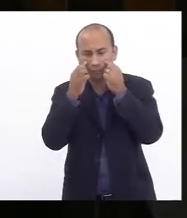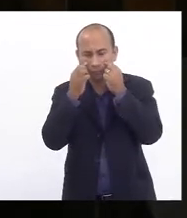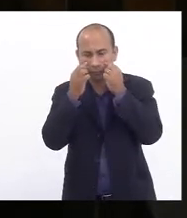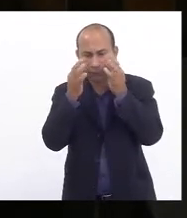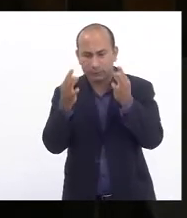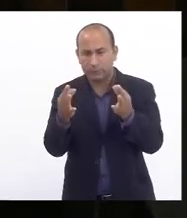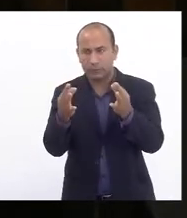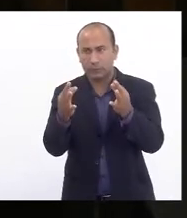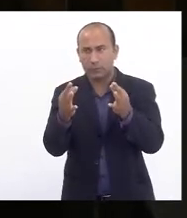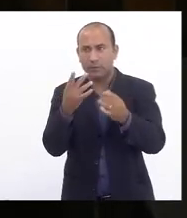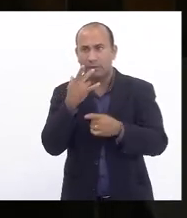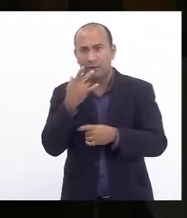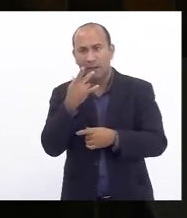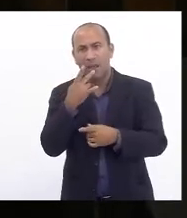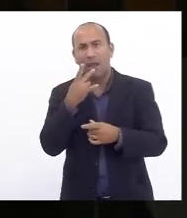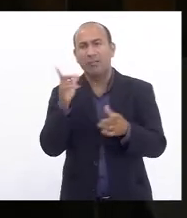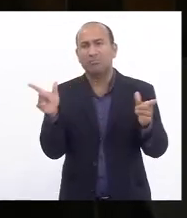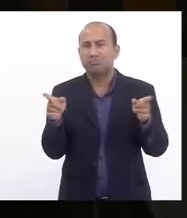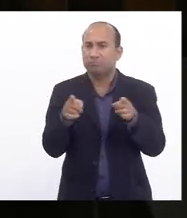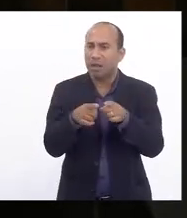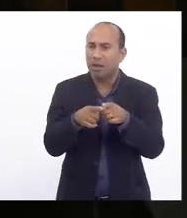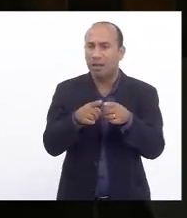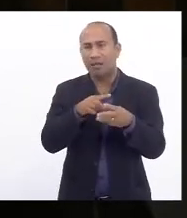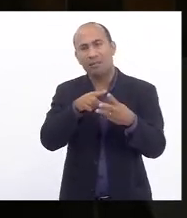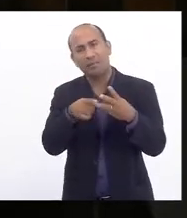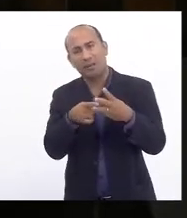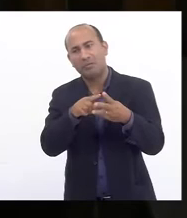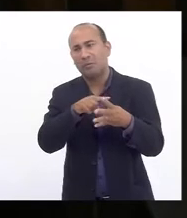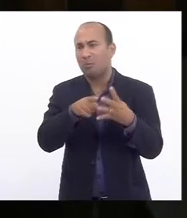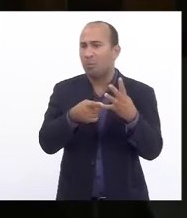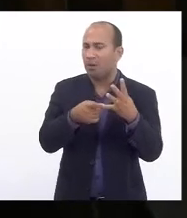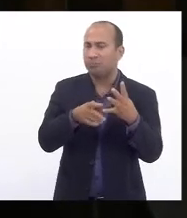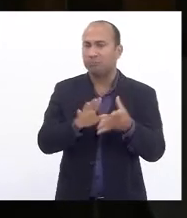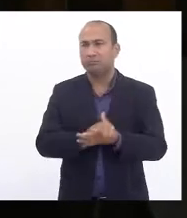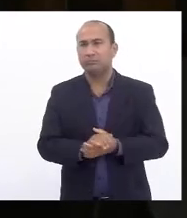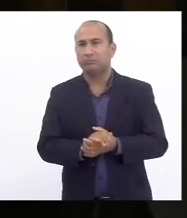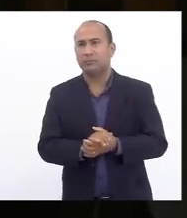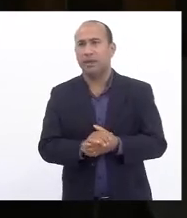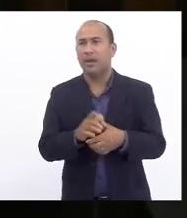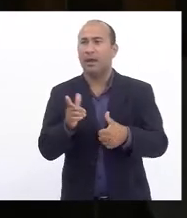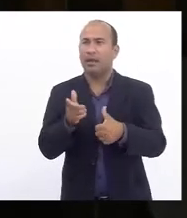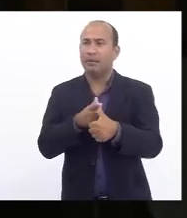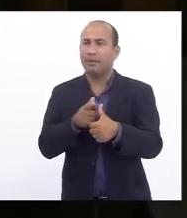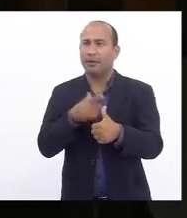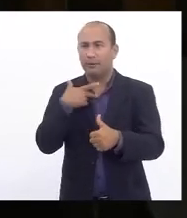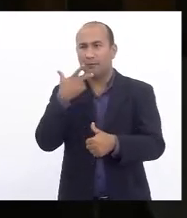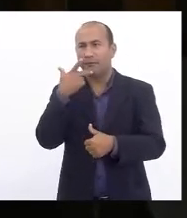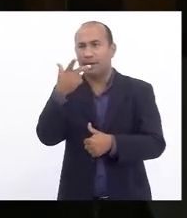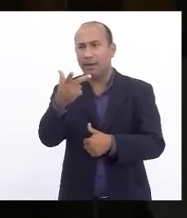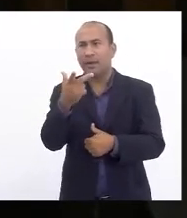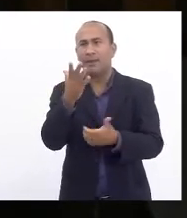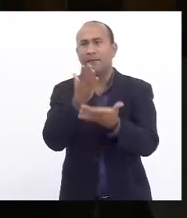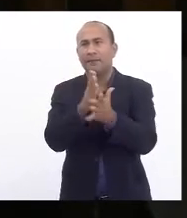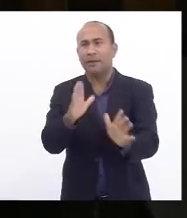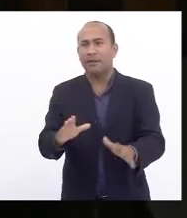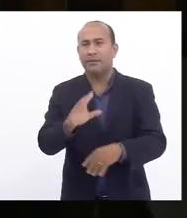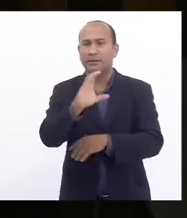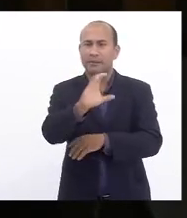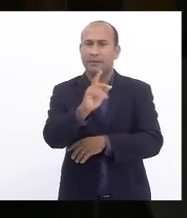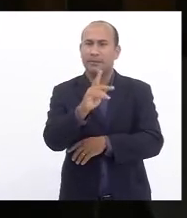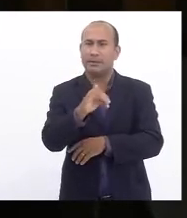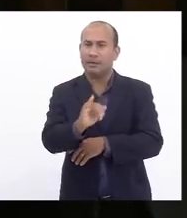resolver na mente esse tá 3 ou 4 a primeira delas e eu falei ontem no encerramento da CPI